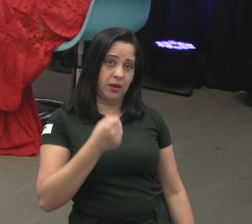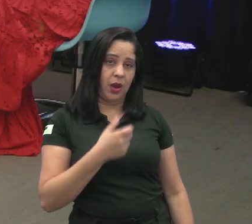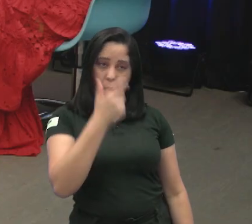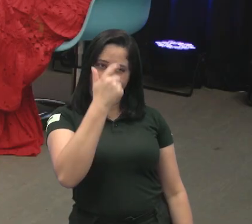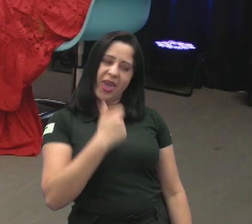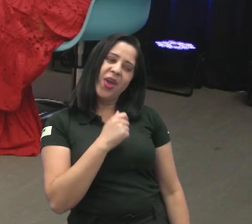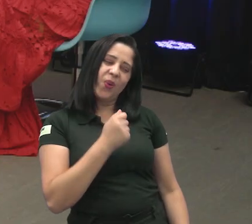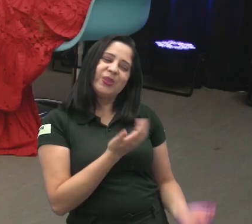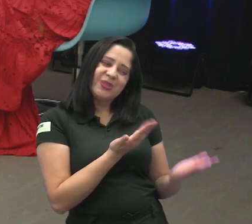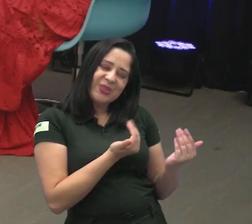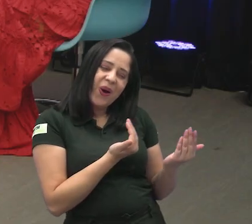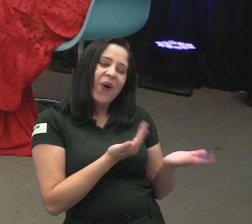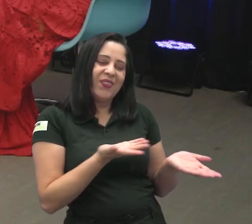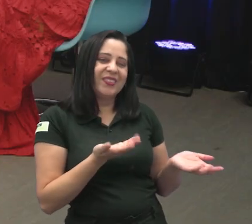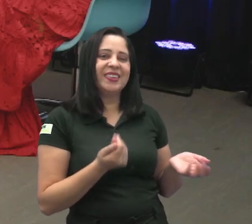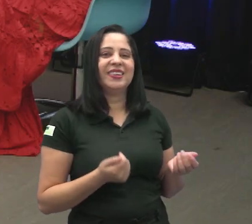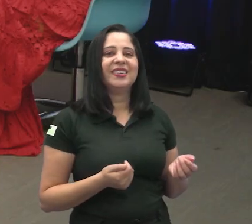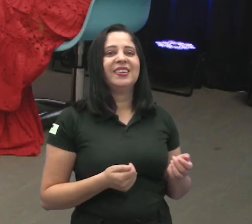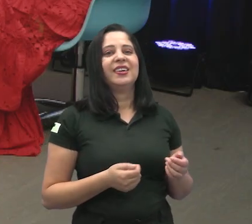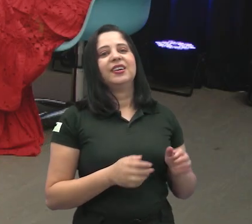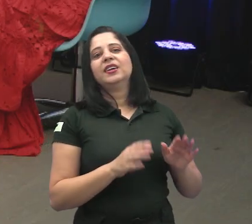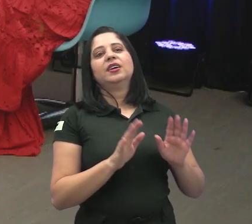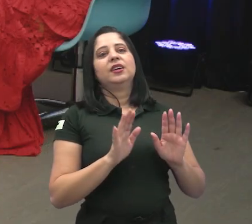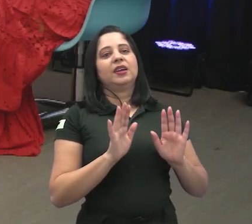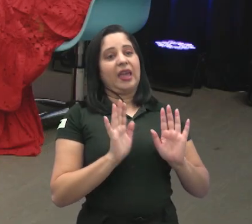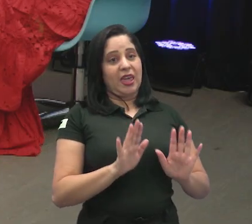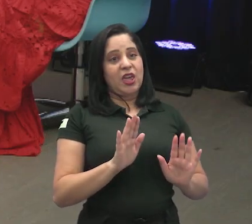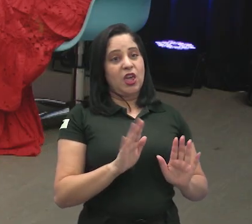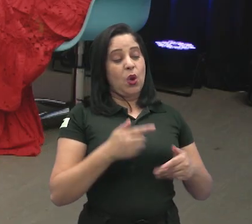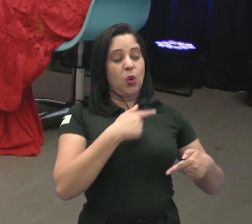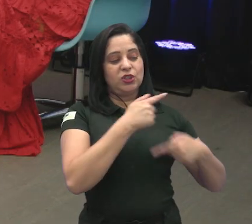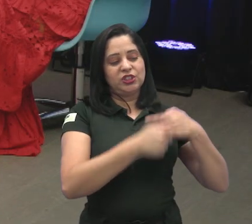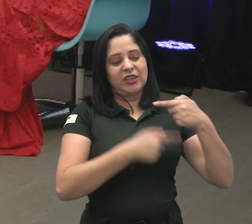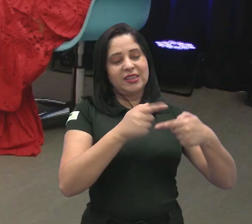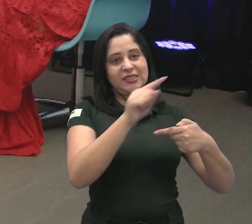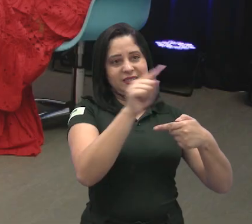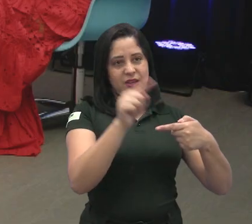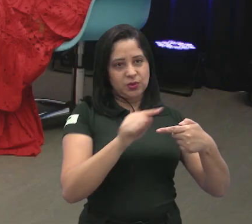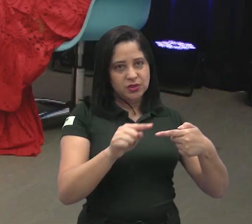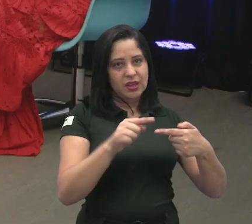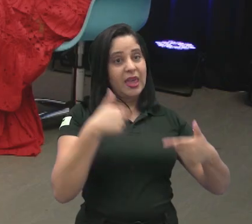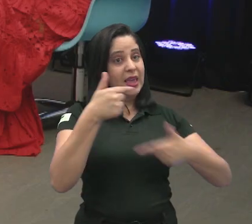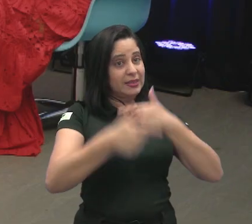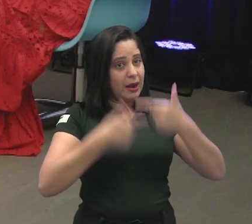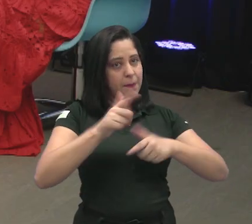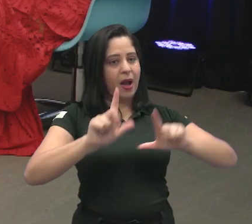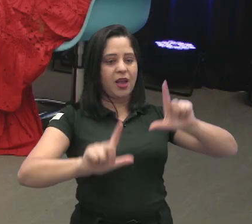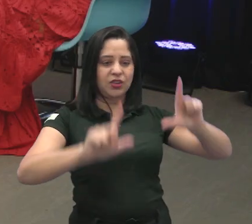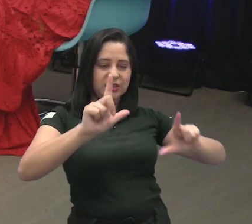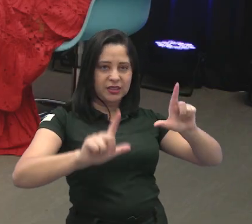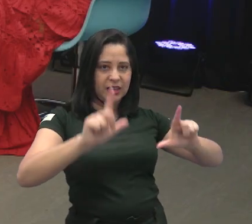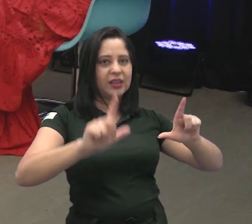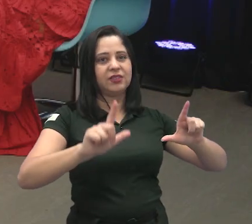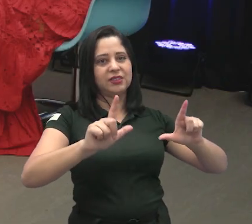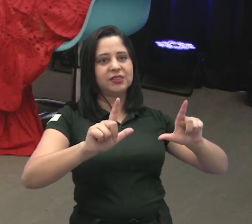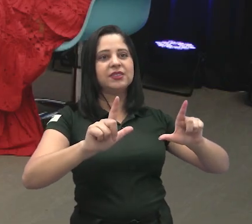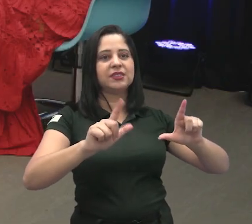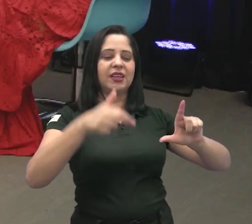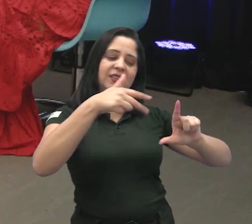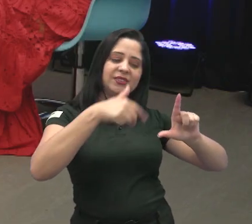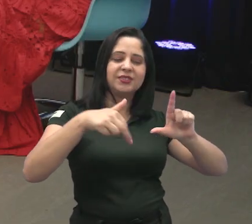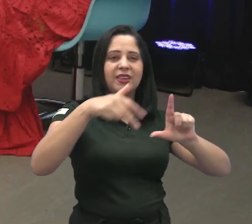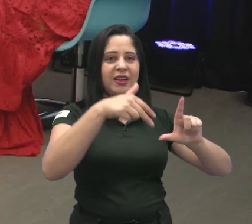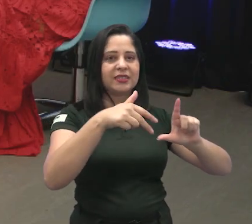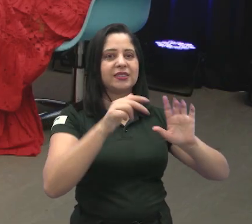sou a mais nova daqui, então vou falar como geração Z, que trabalha com televisão, com entretenimento, com cultura,